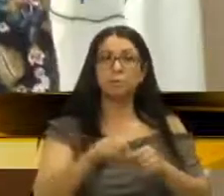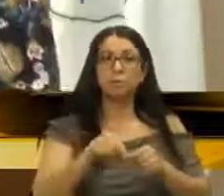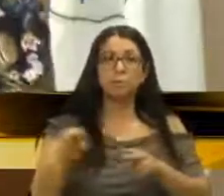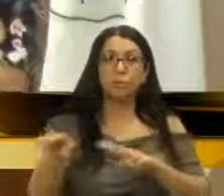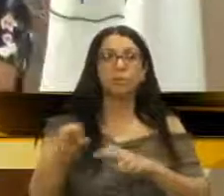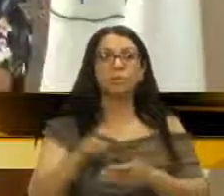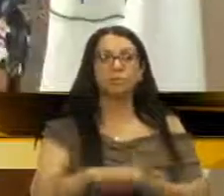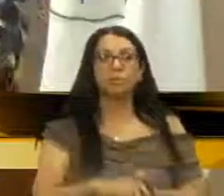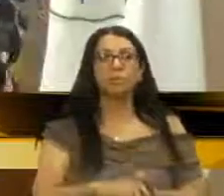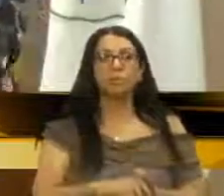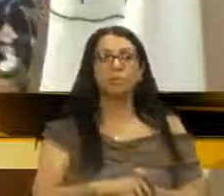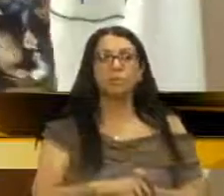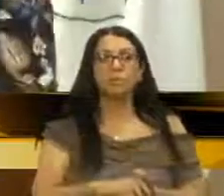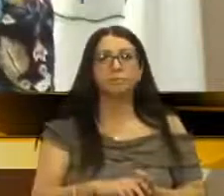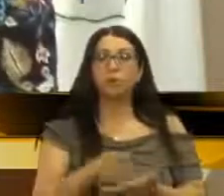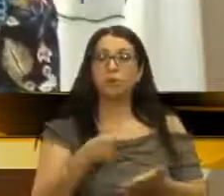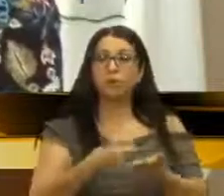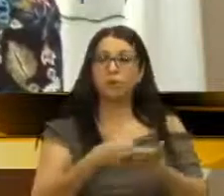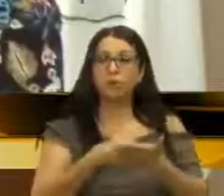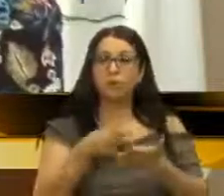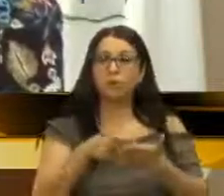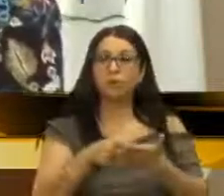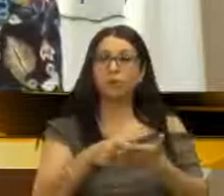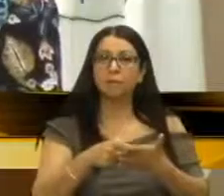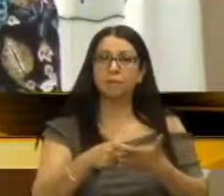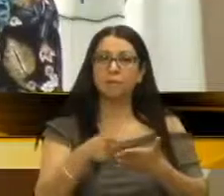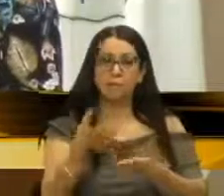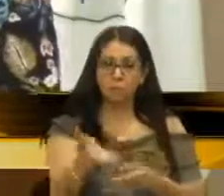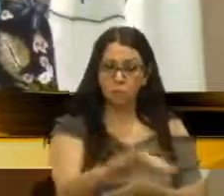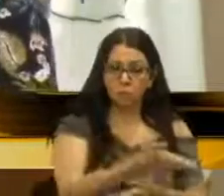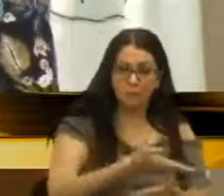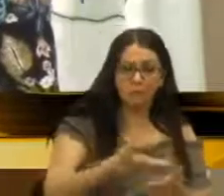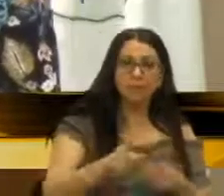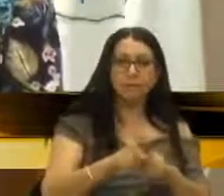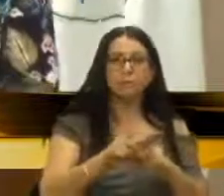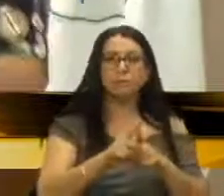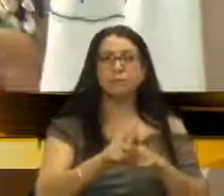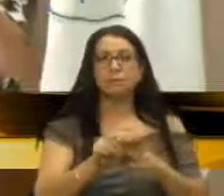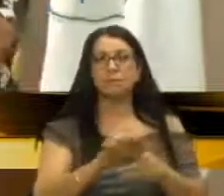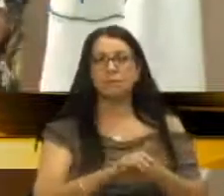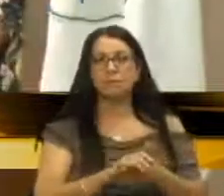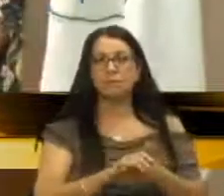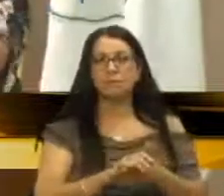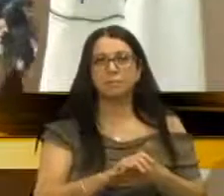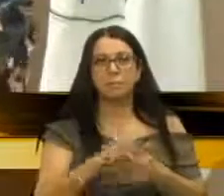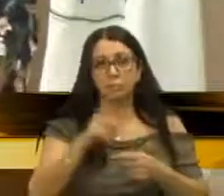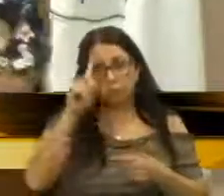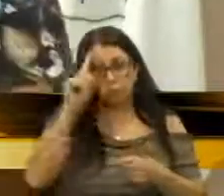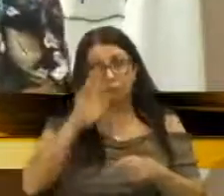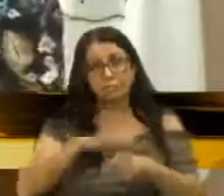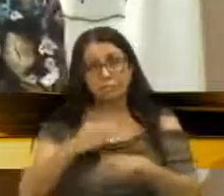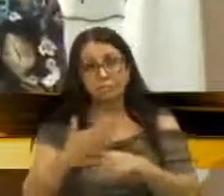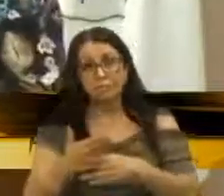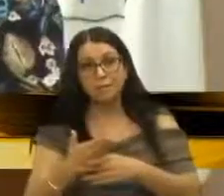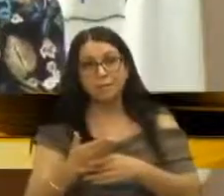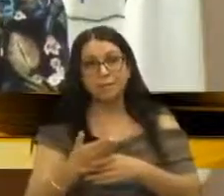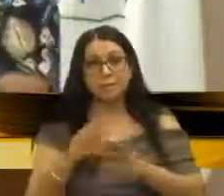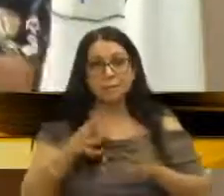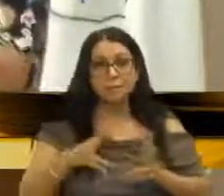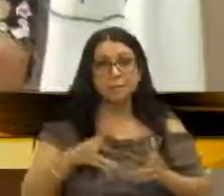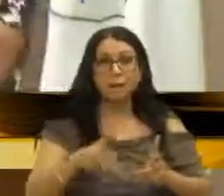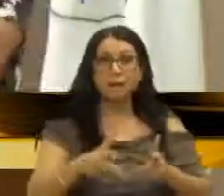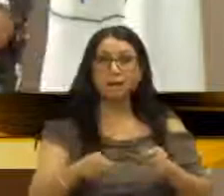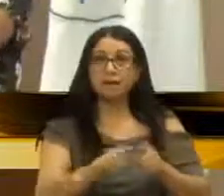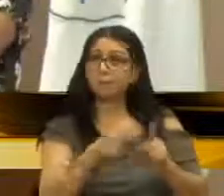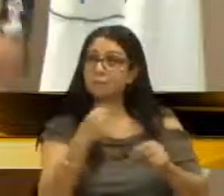interior já cobramos aqui eu saber já temos atendido de música com mais um zagueiro mas nós precisamos cada dia mais e esses maquinários nós